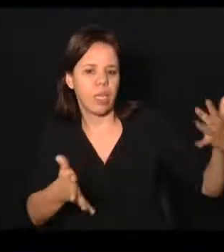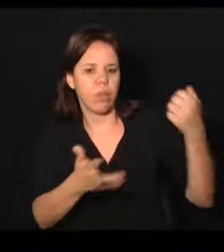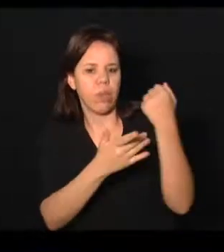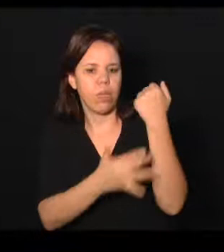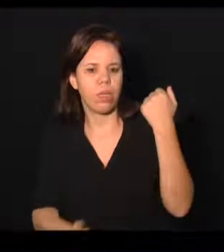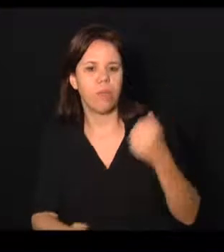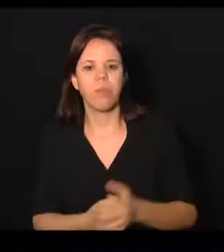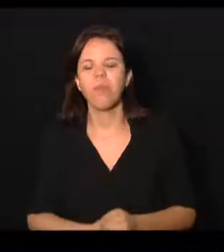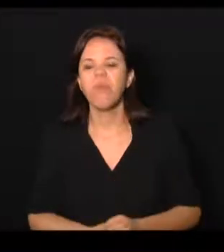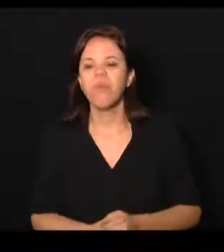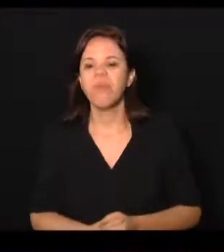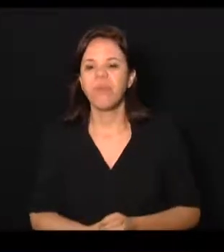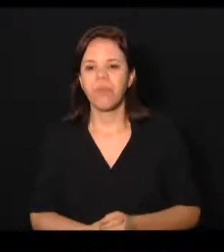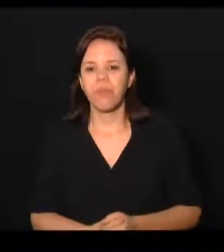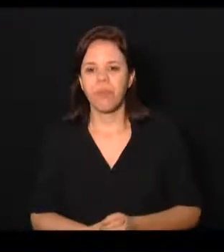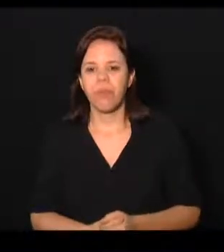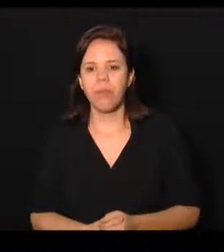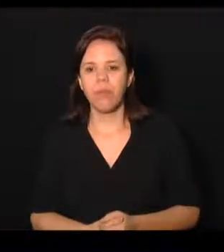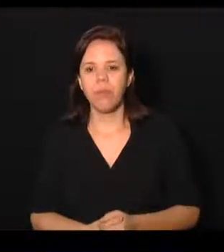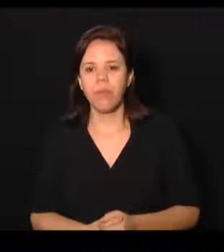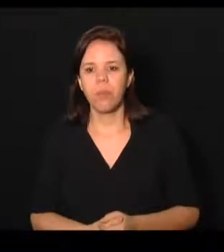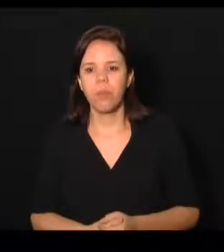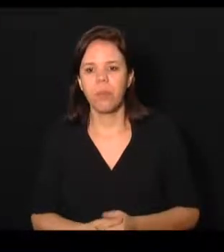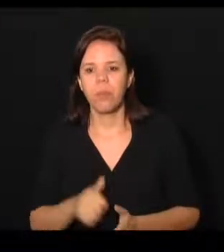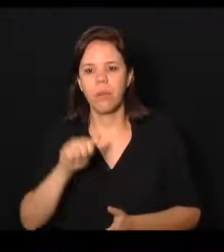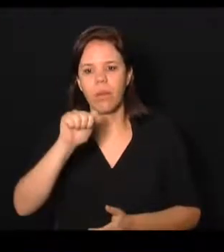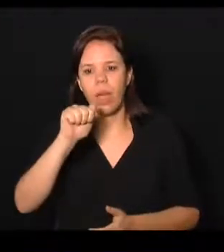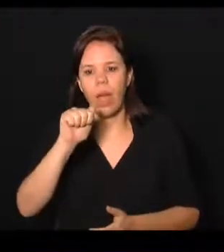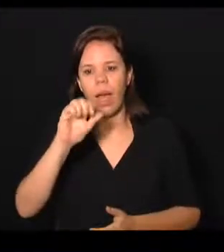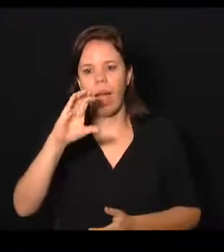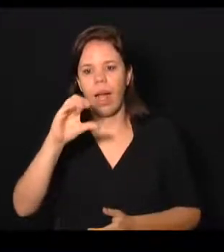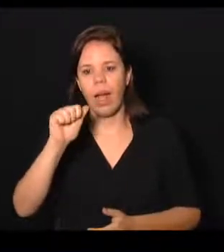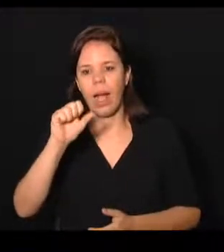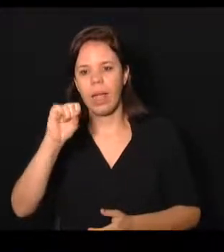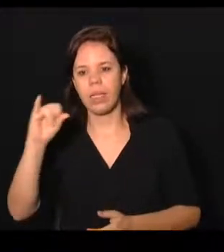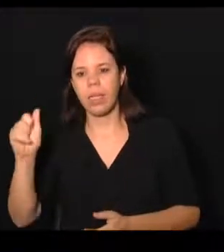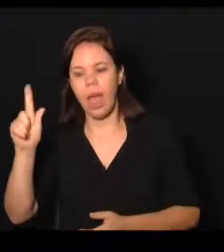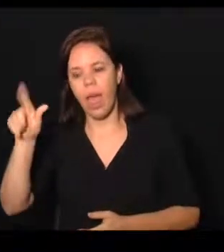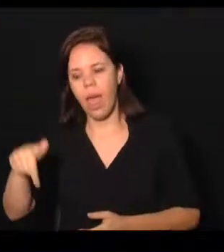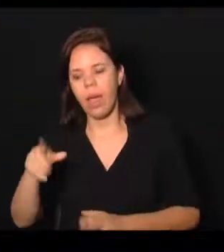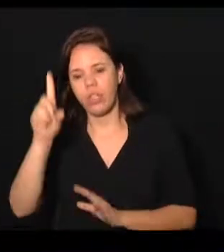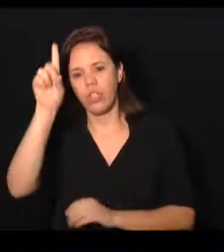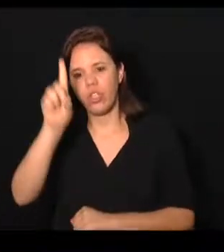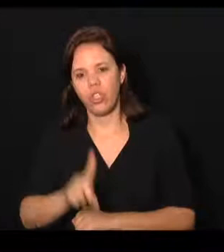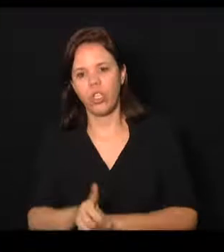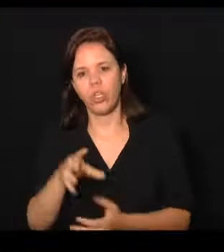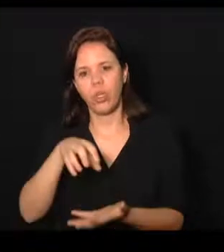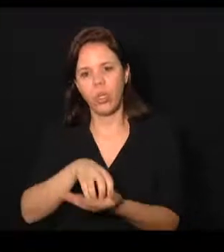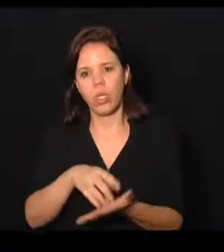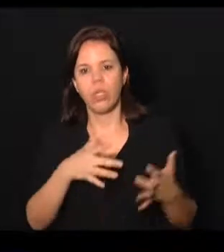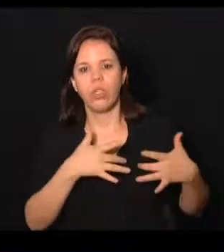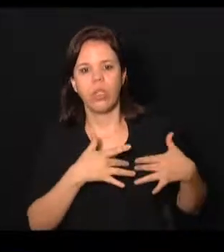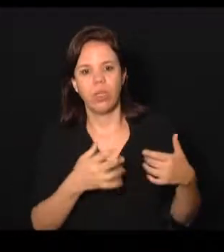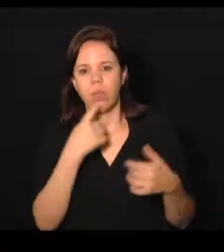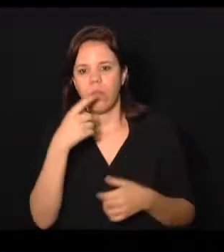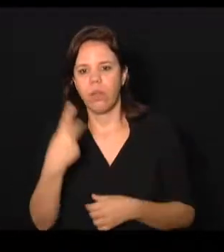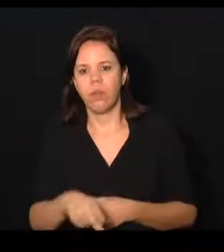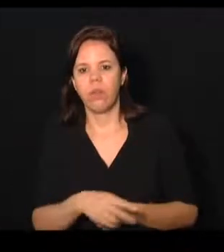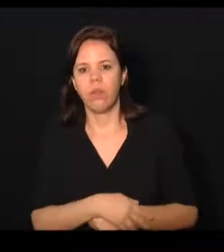lembrar que a Cássira, a doutora Cássira Araújo, ela é diretora do Centro de Hematologista de Campinas.